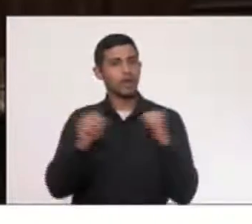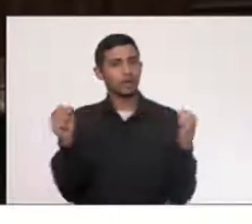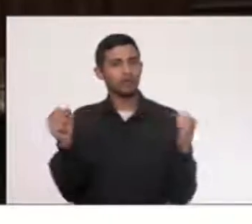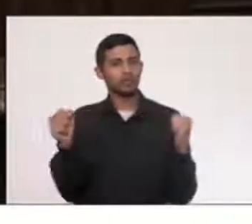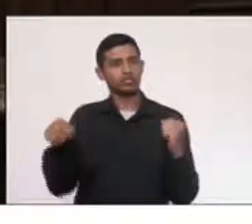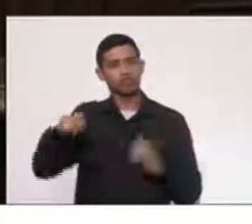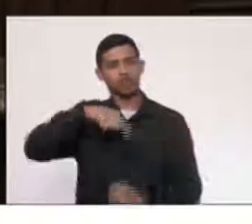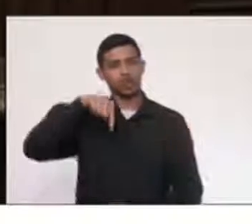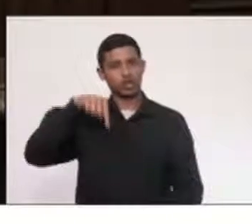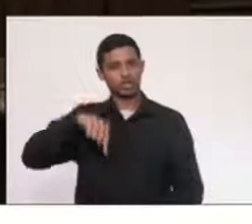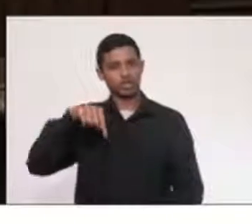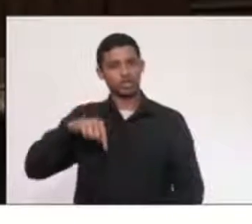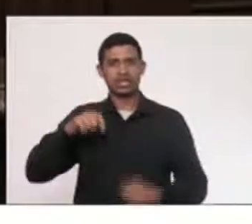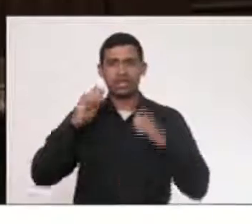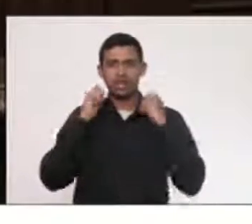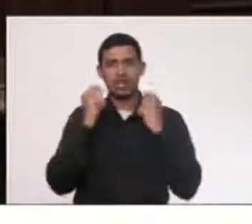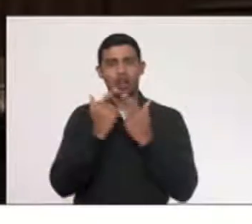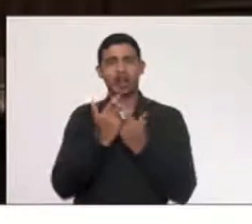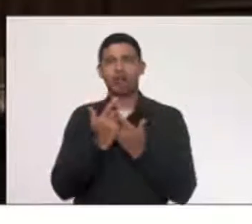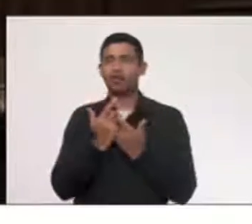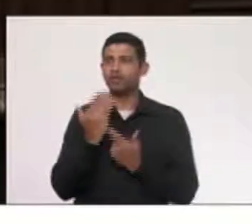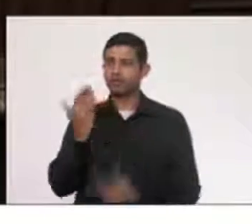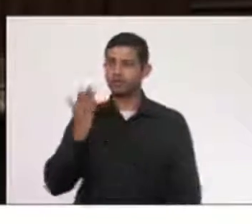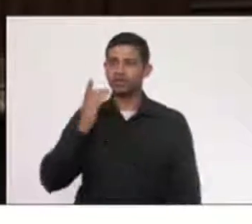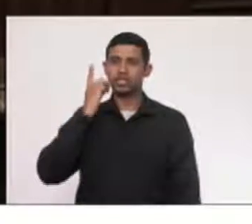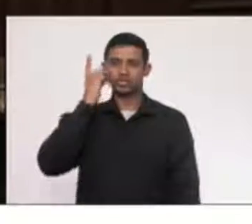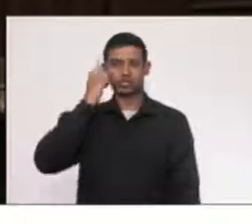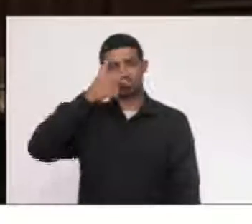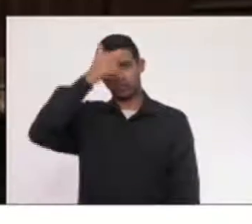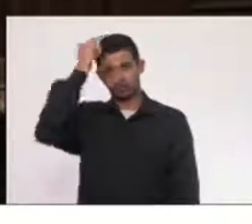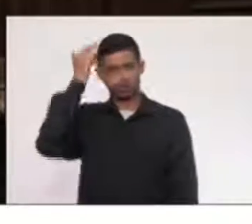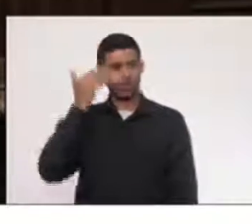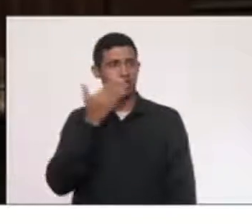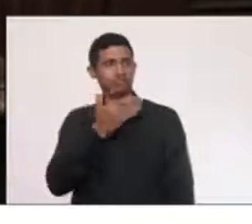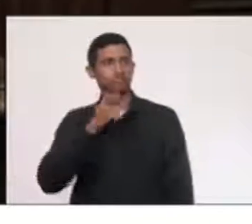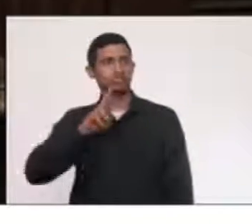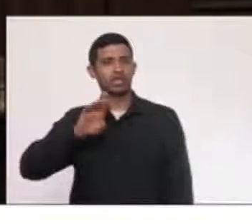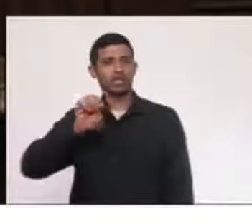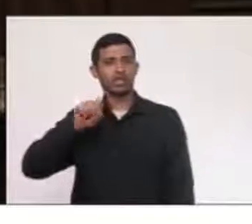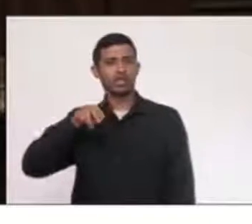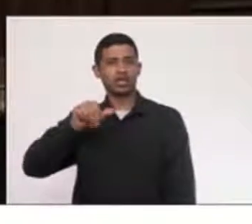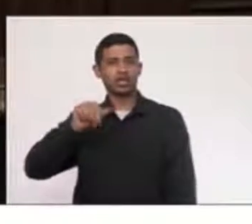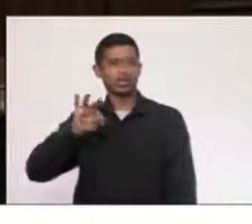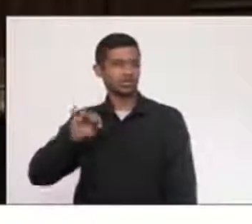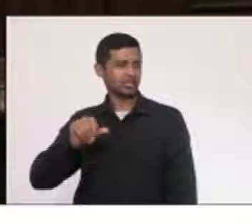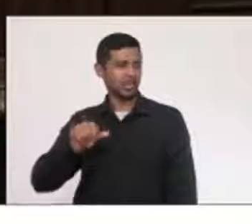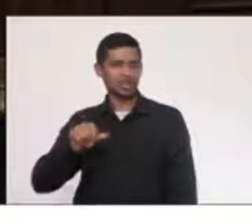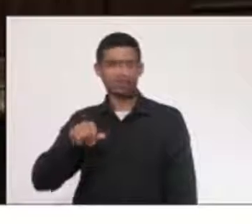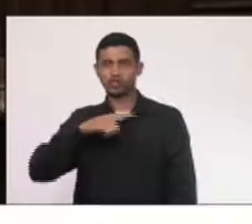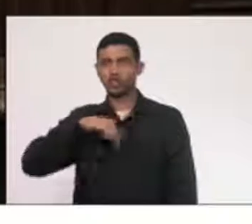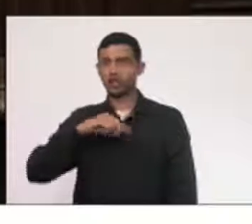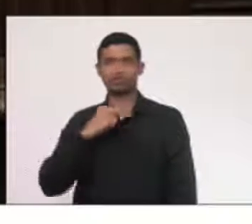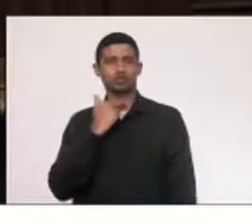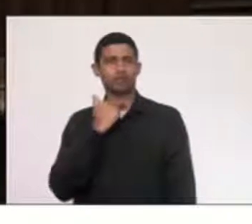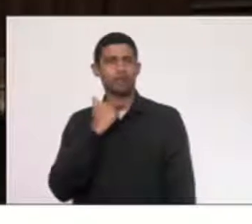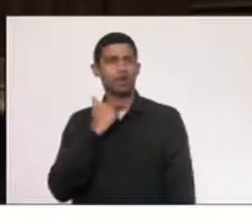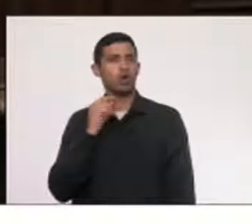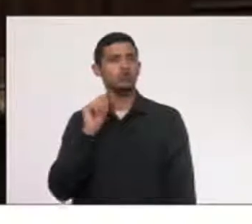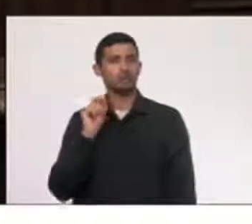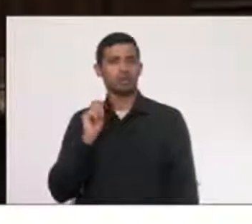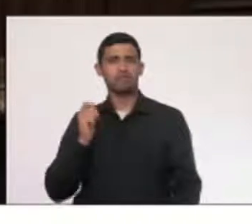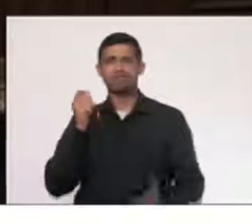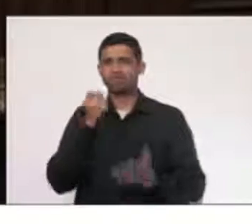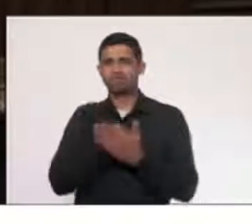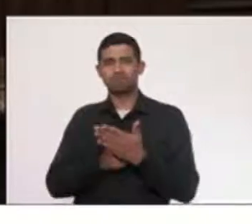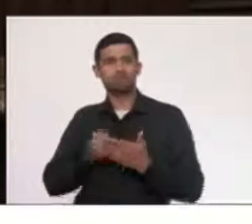nesta casa, deputado Luiz Paulo, deputada Renata Souza, não possamos cobrar